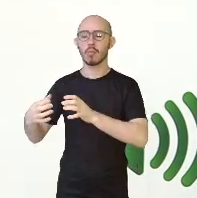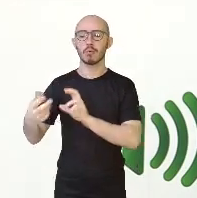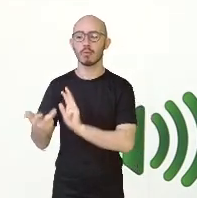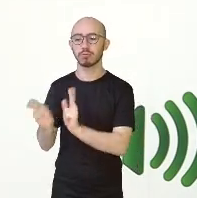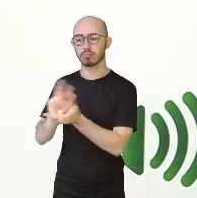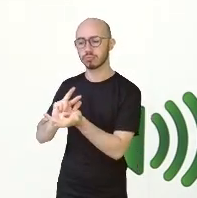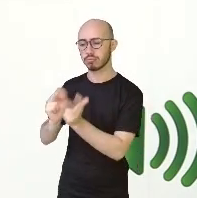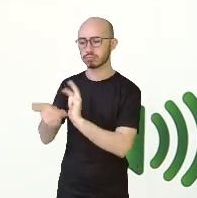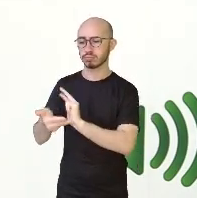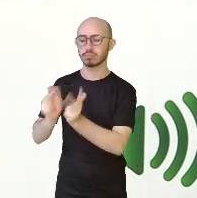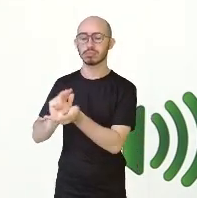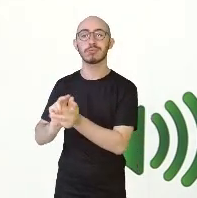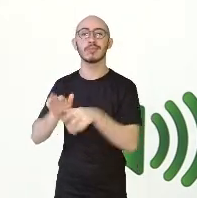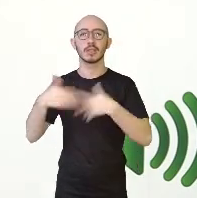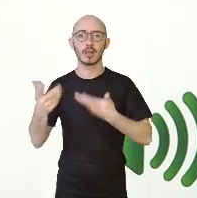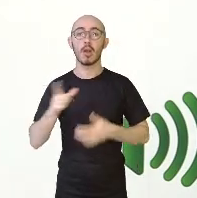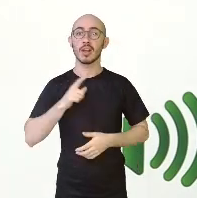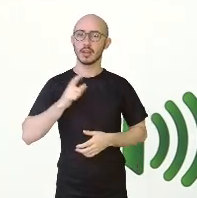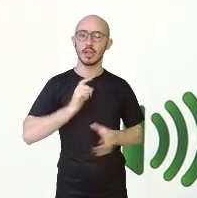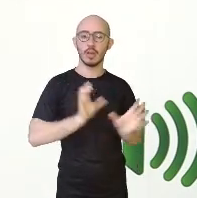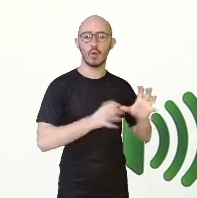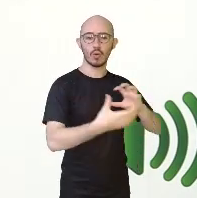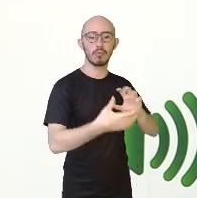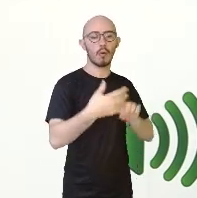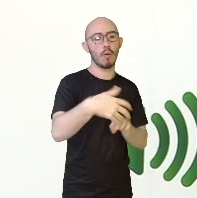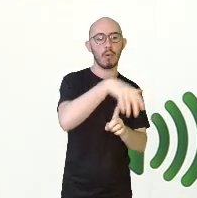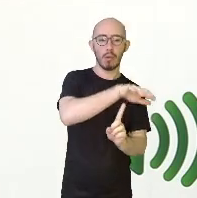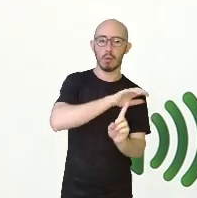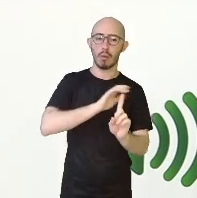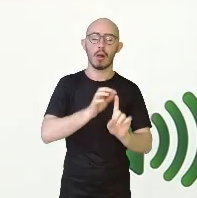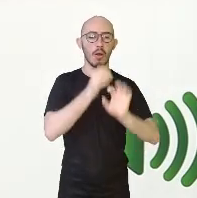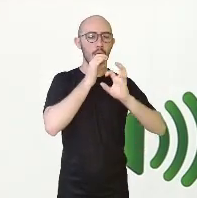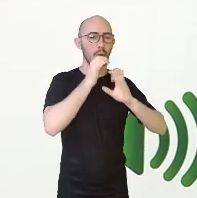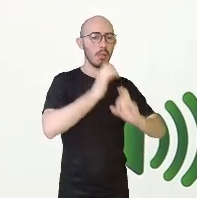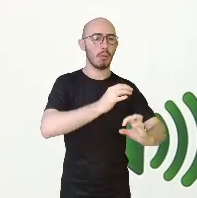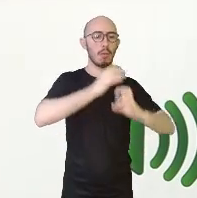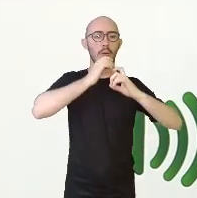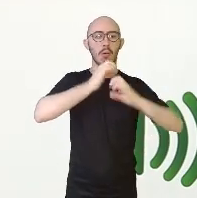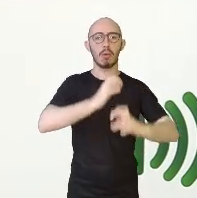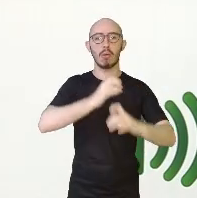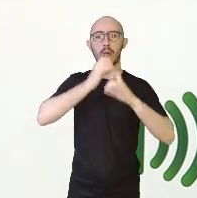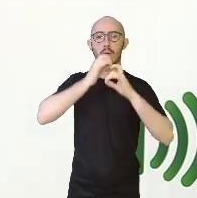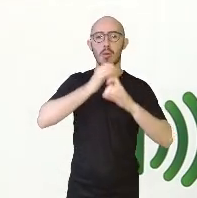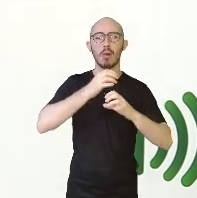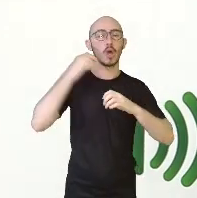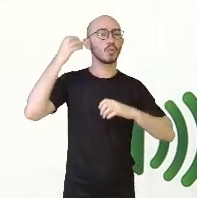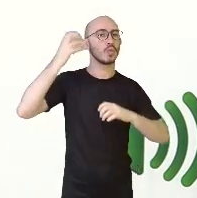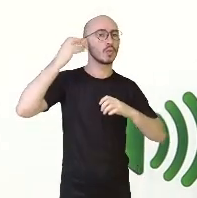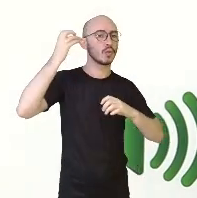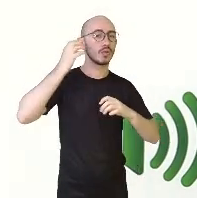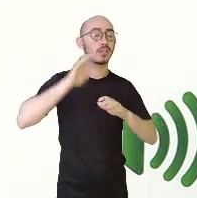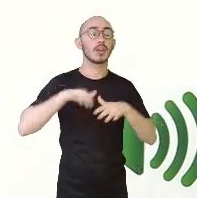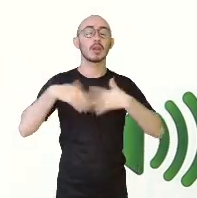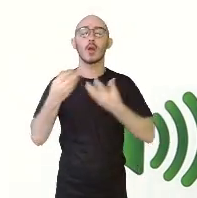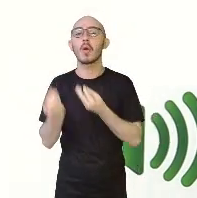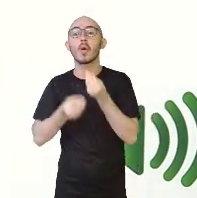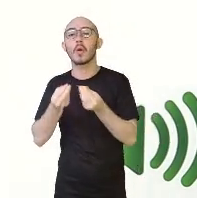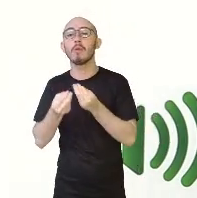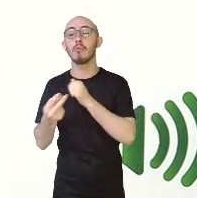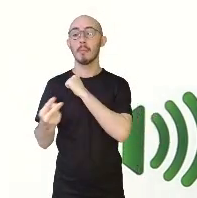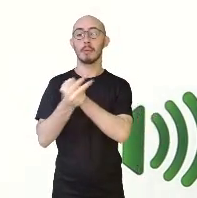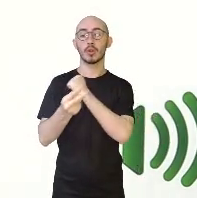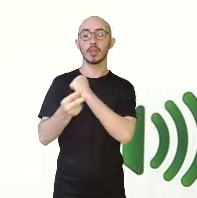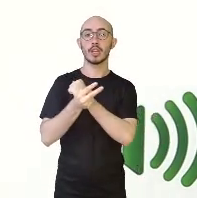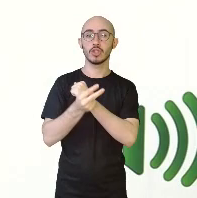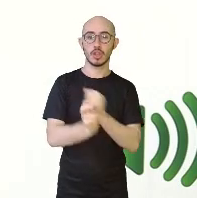as pessoas não batessem, né? Porque está a agitação, rebuliço, meio que proteger, sabe?